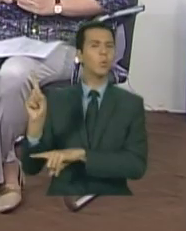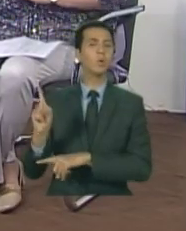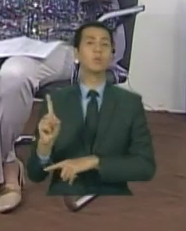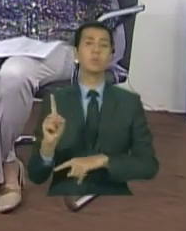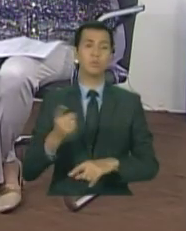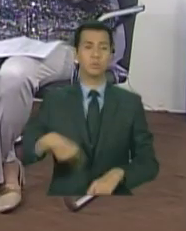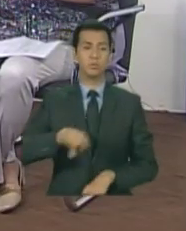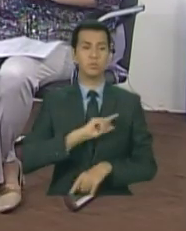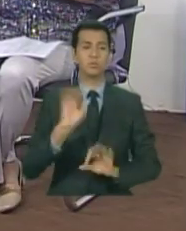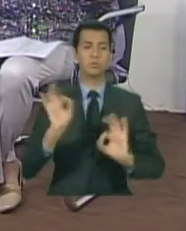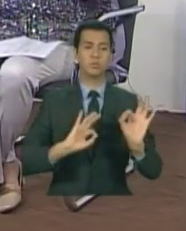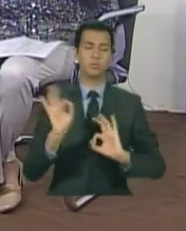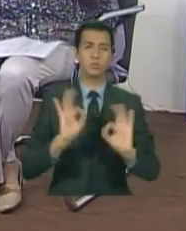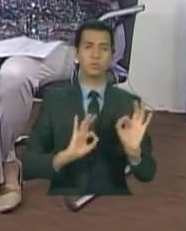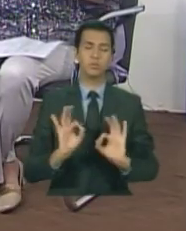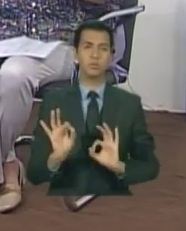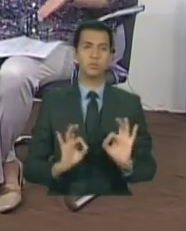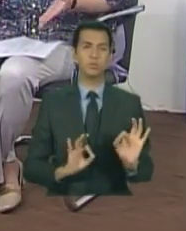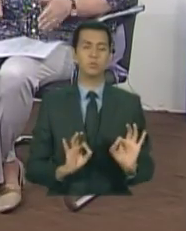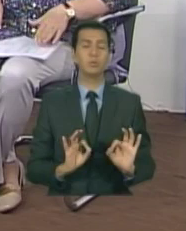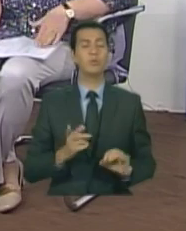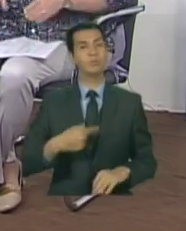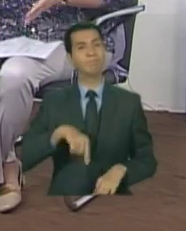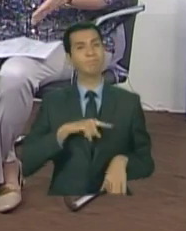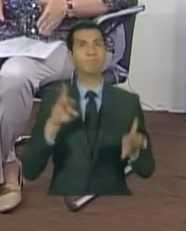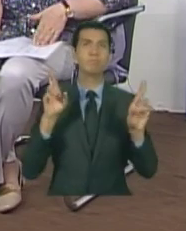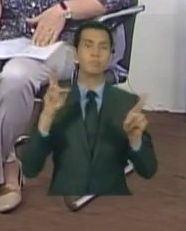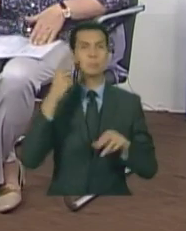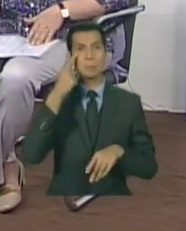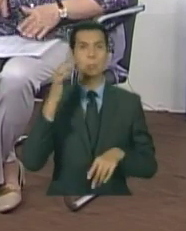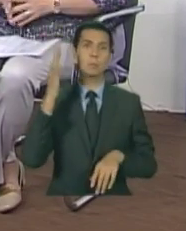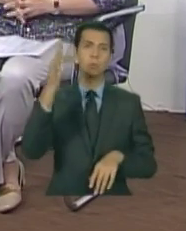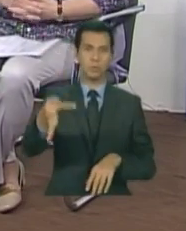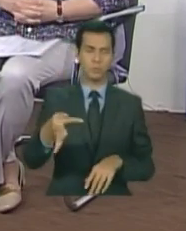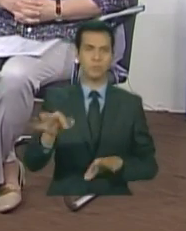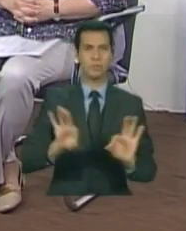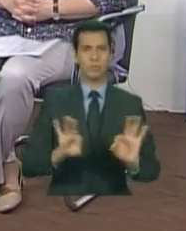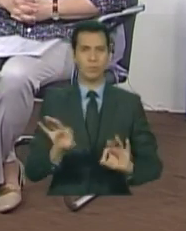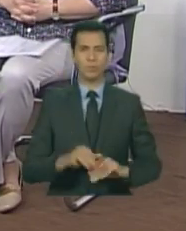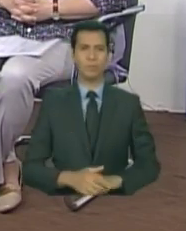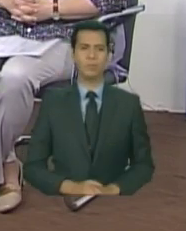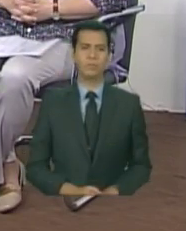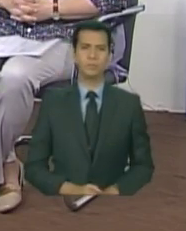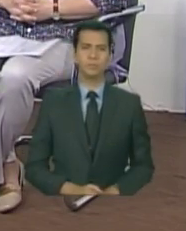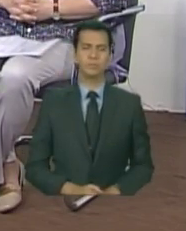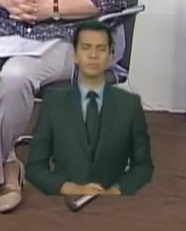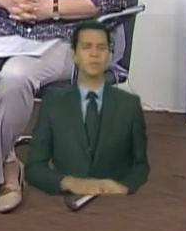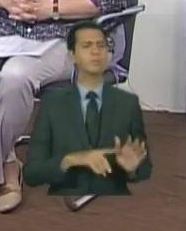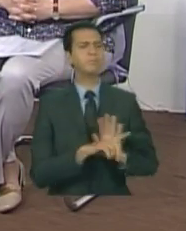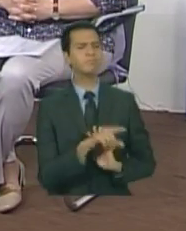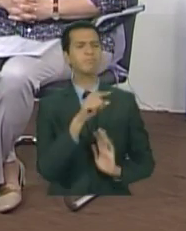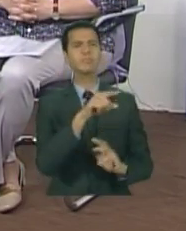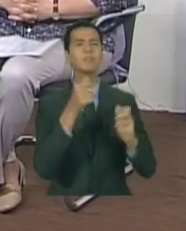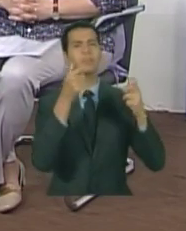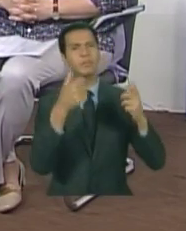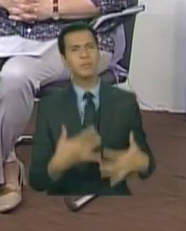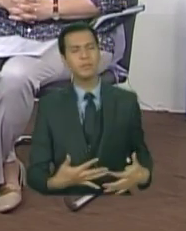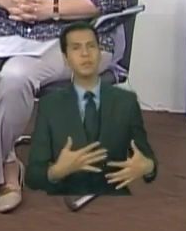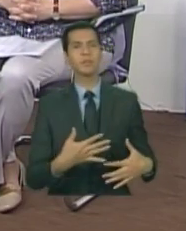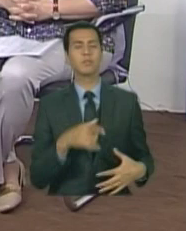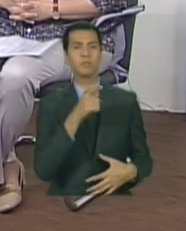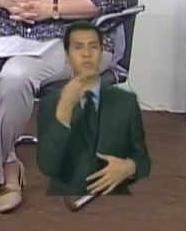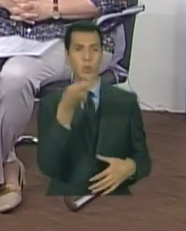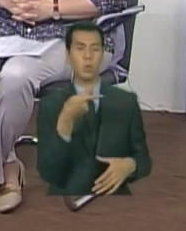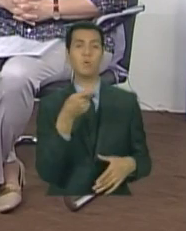temos de previsão dentro do plano. Pois é isso que eu queria comentar com a senhora. Essa questão que você está dizendo aí do exemplo dos